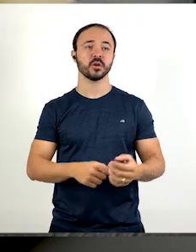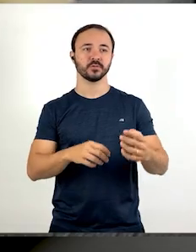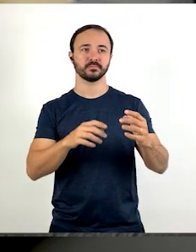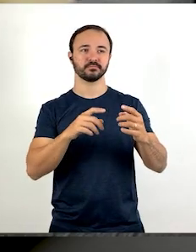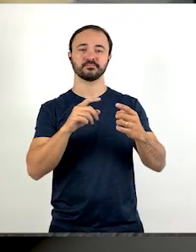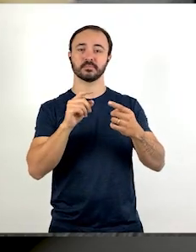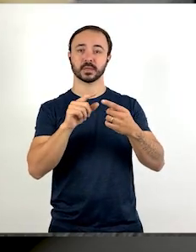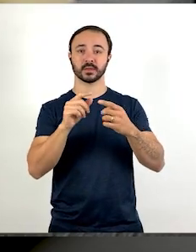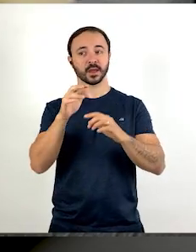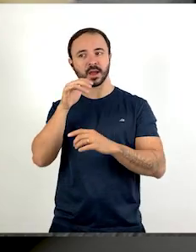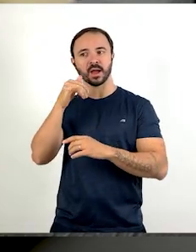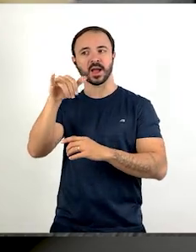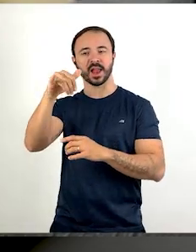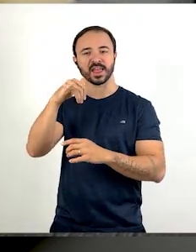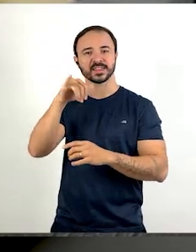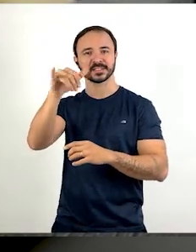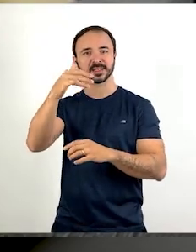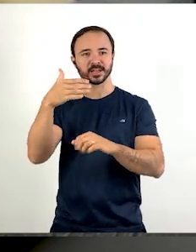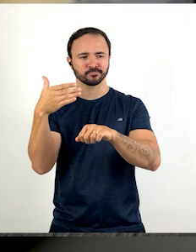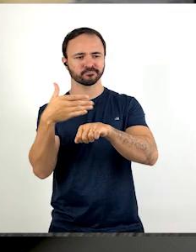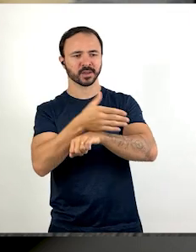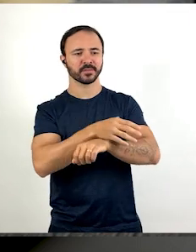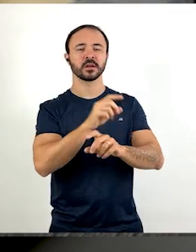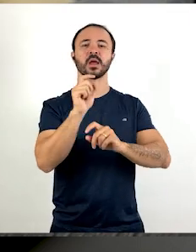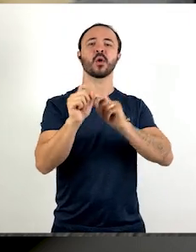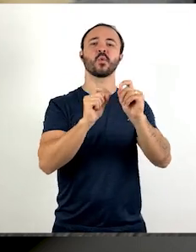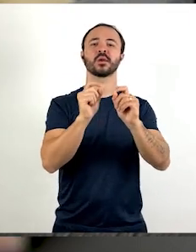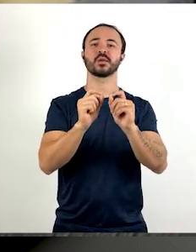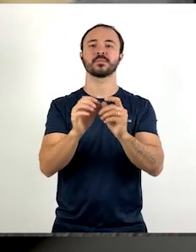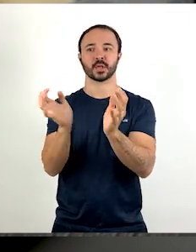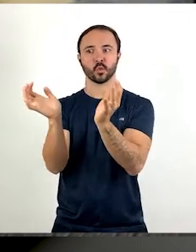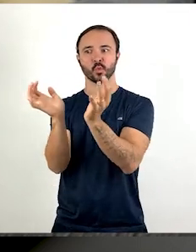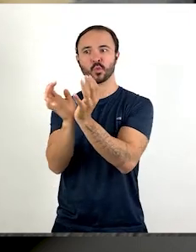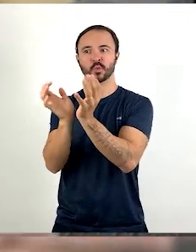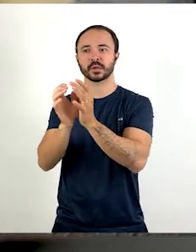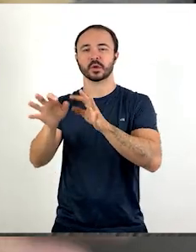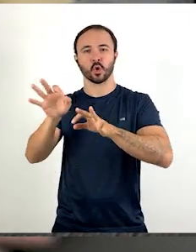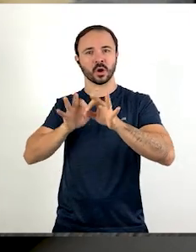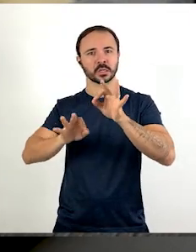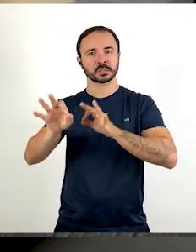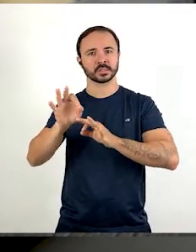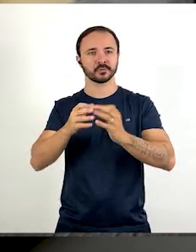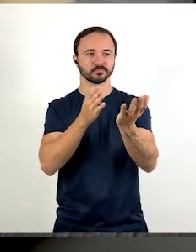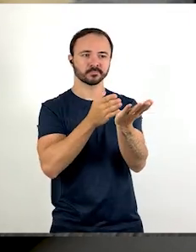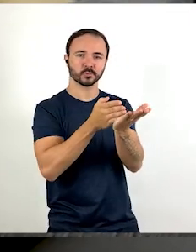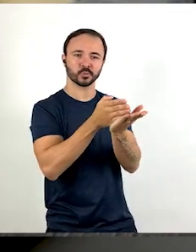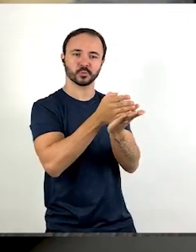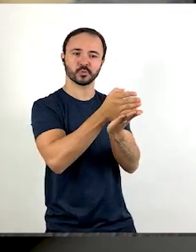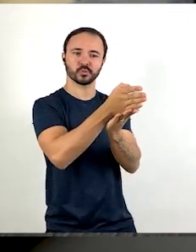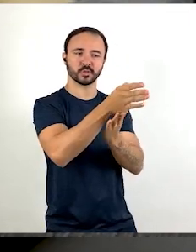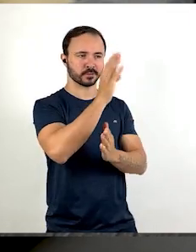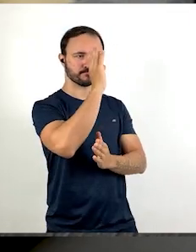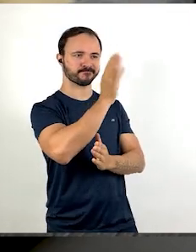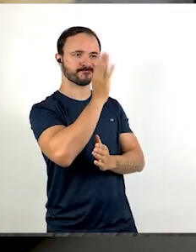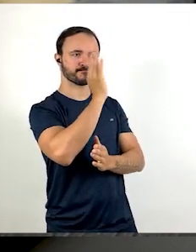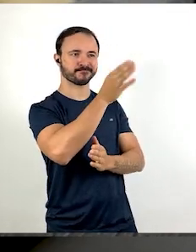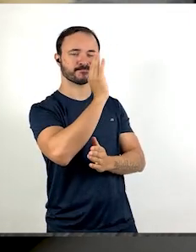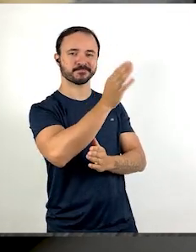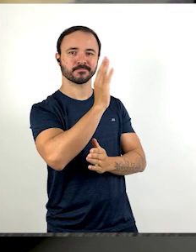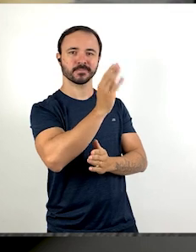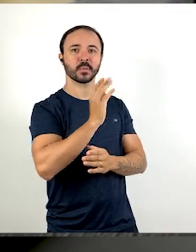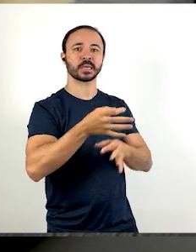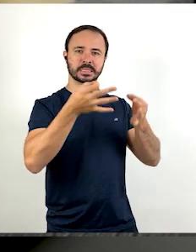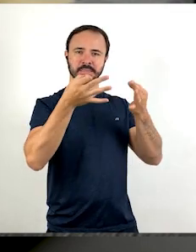A corrente elétrica é o fluxo ordenado de cargas elétricas que se movem de forma